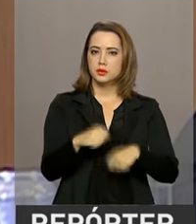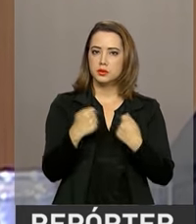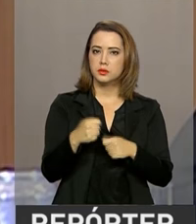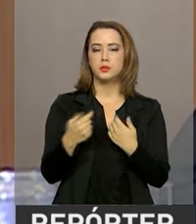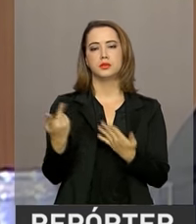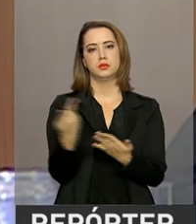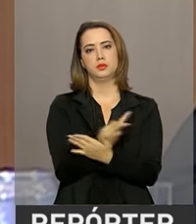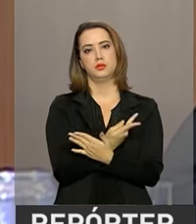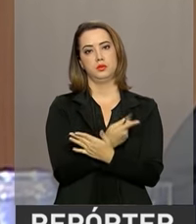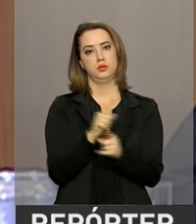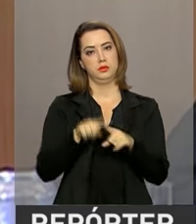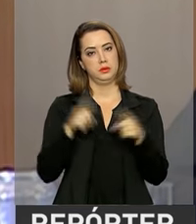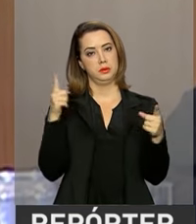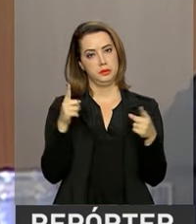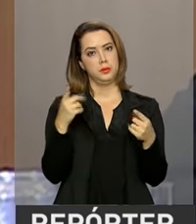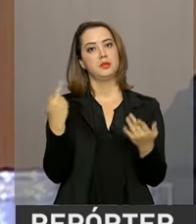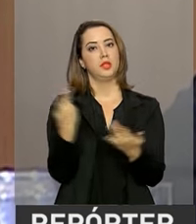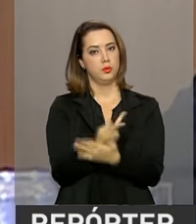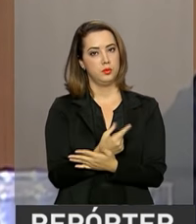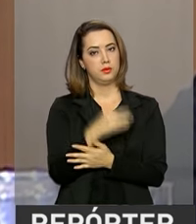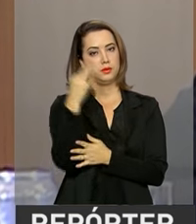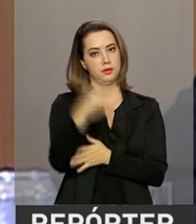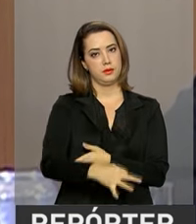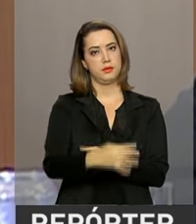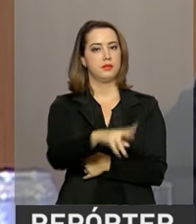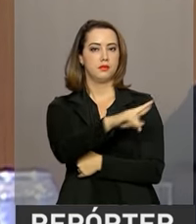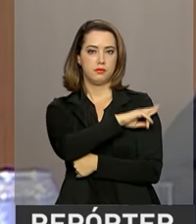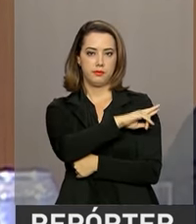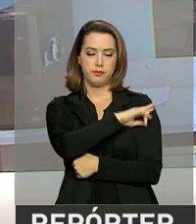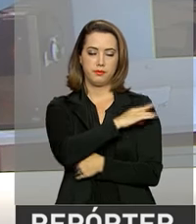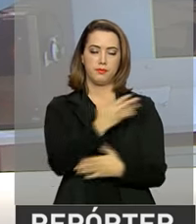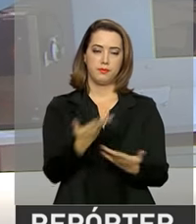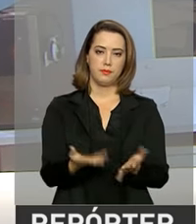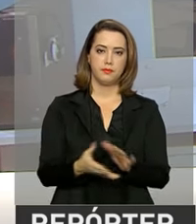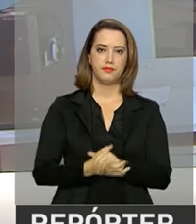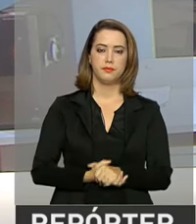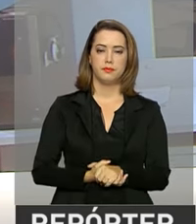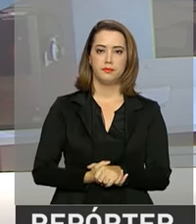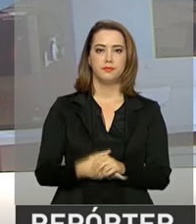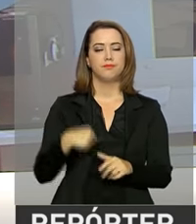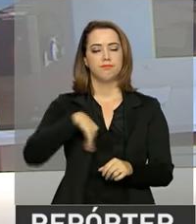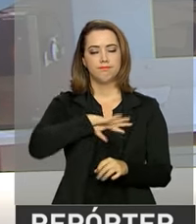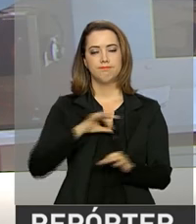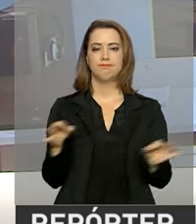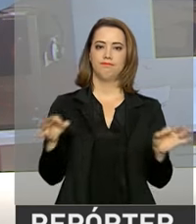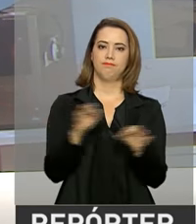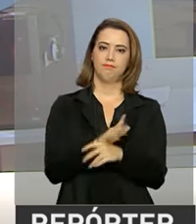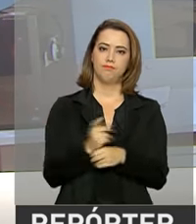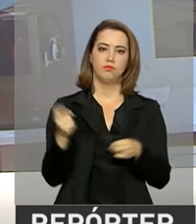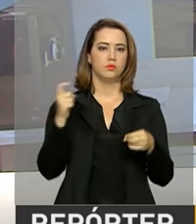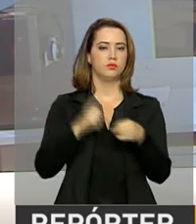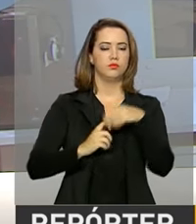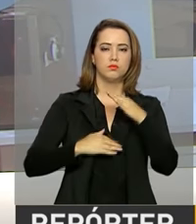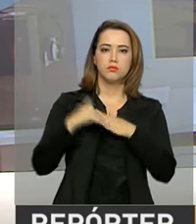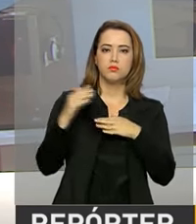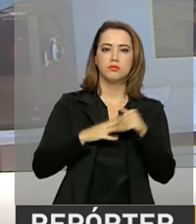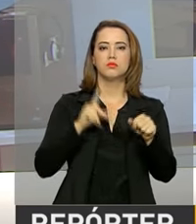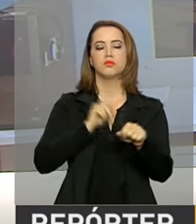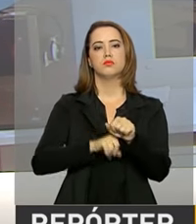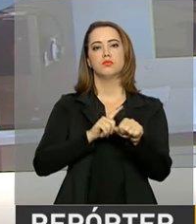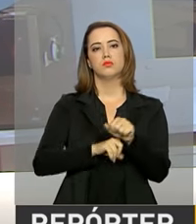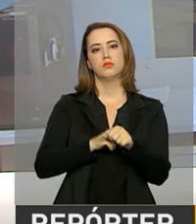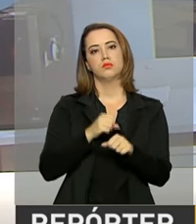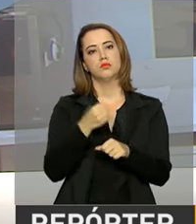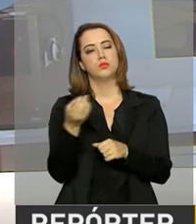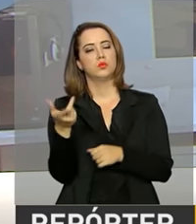necessárias e que seja feito de forma responsável. Nós ficamos por aqui, voltamos a qualquer momento com